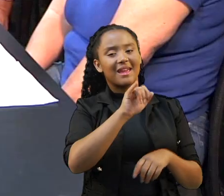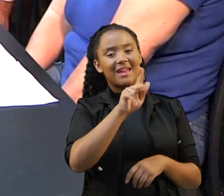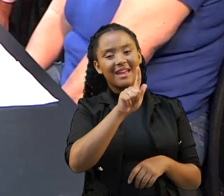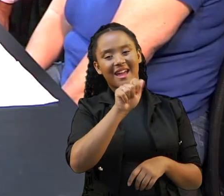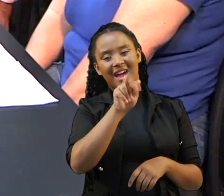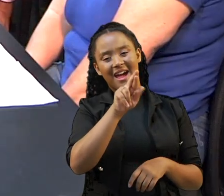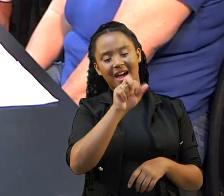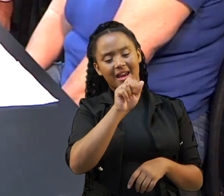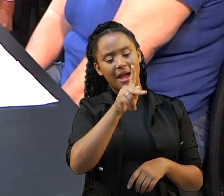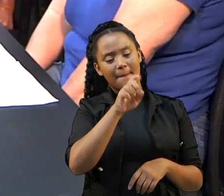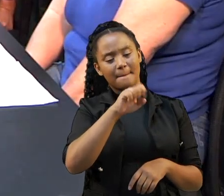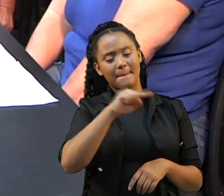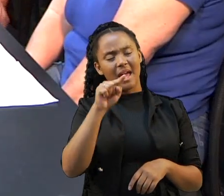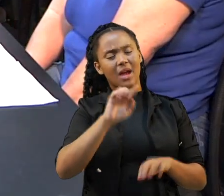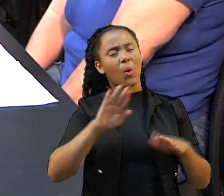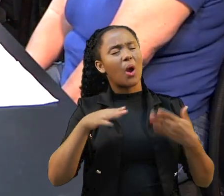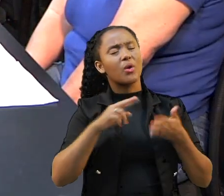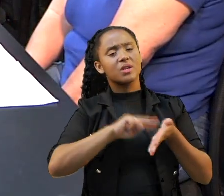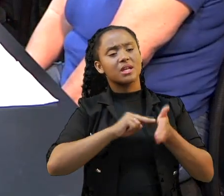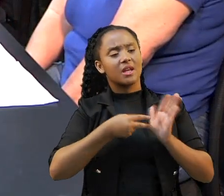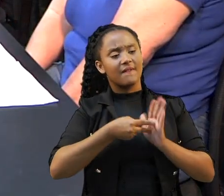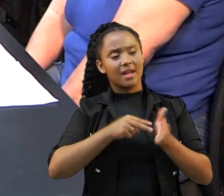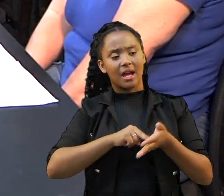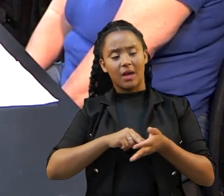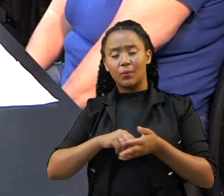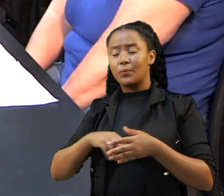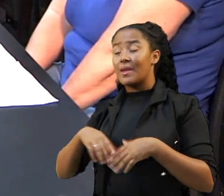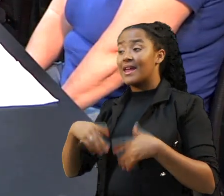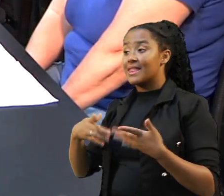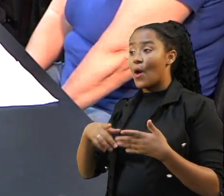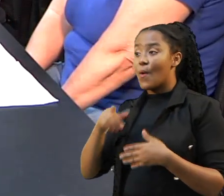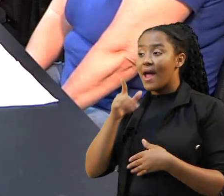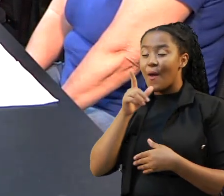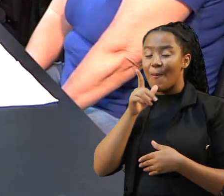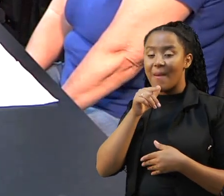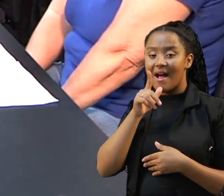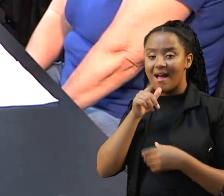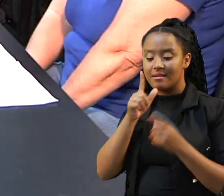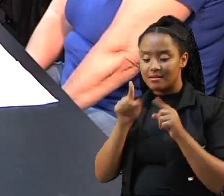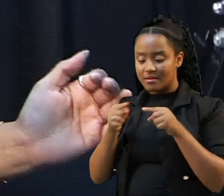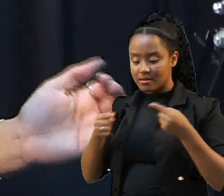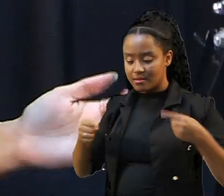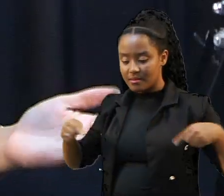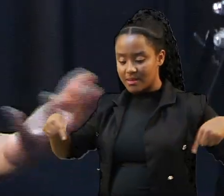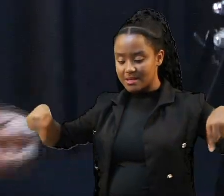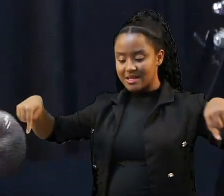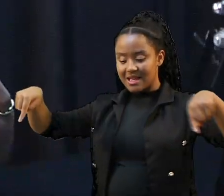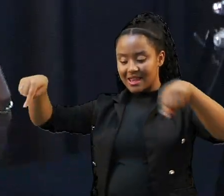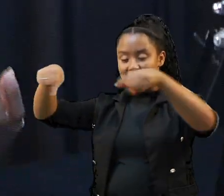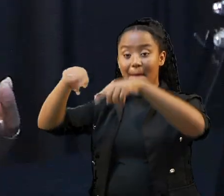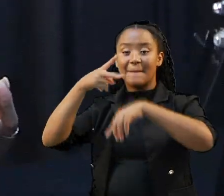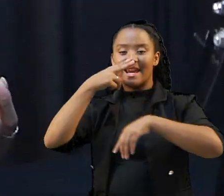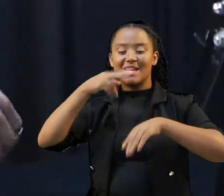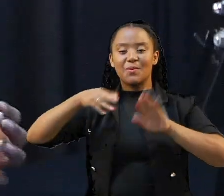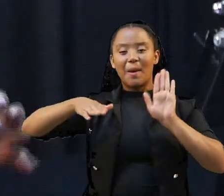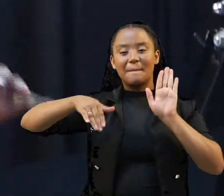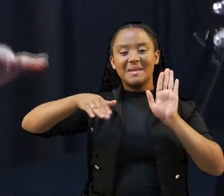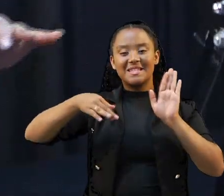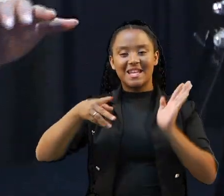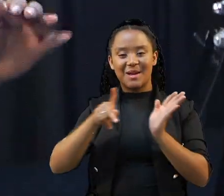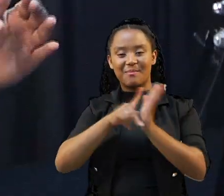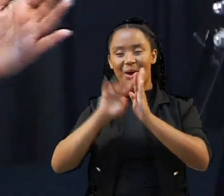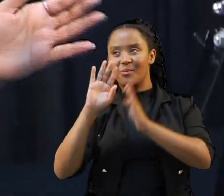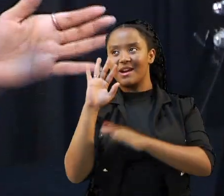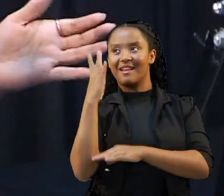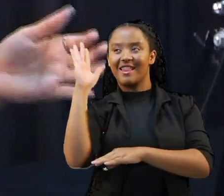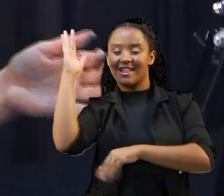O igarapé, ele é tipo uma nascente. É tipo uma piscina natural, fica igual uma piscina natural, que vem de nascente. Aí ele